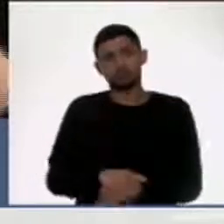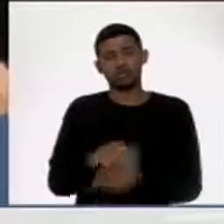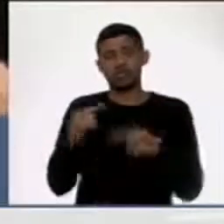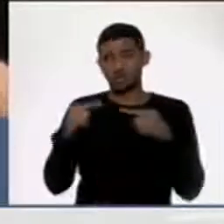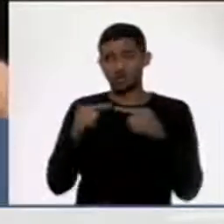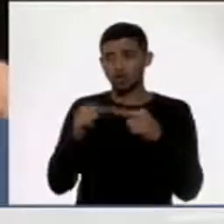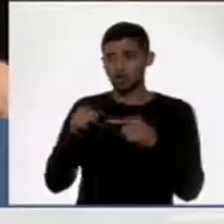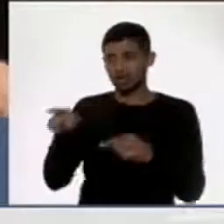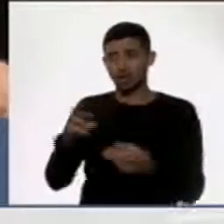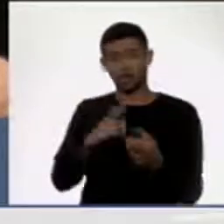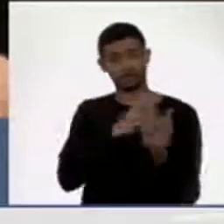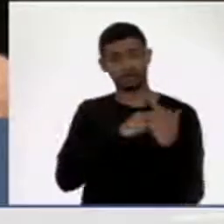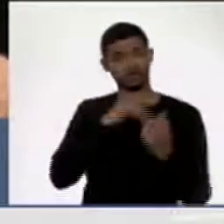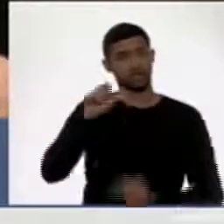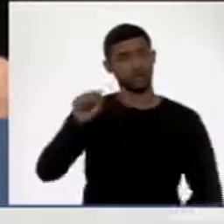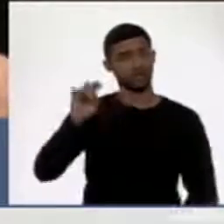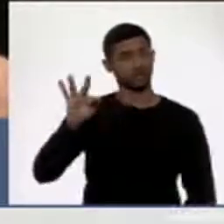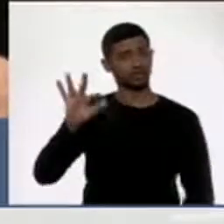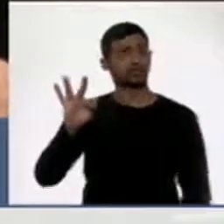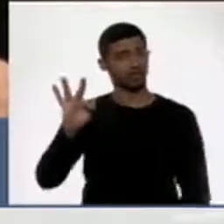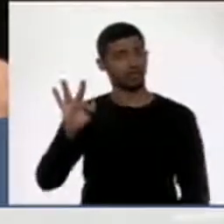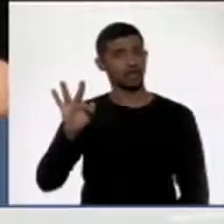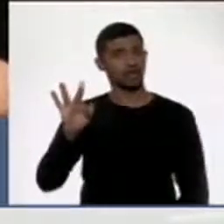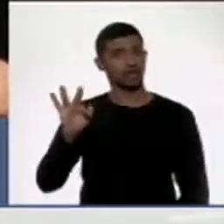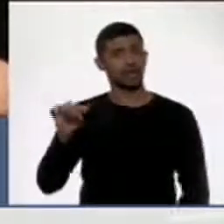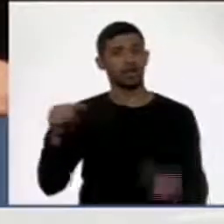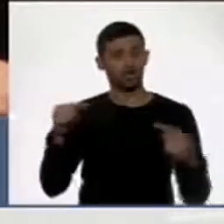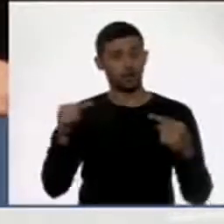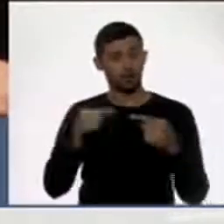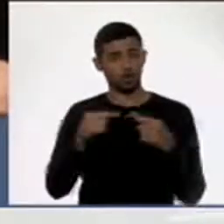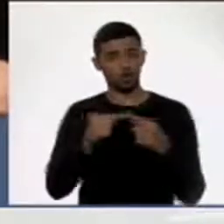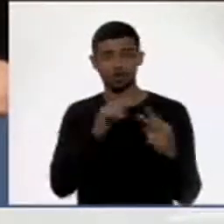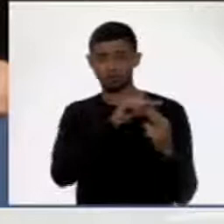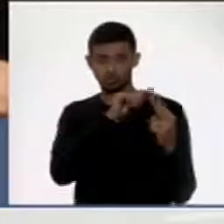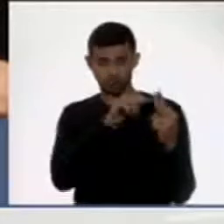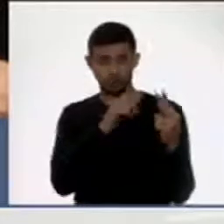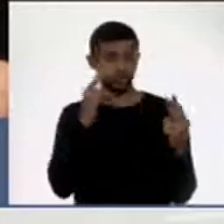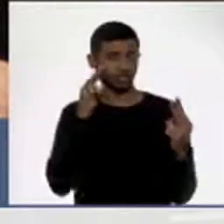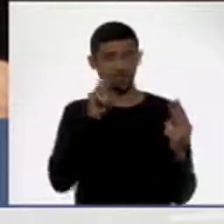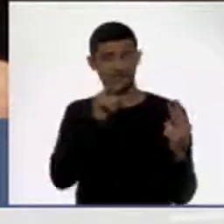Supremo Tribunal, na visão desses 2 ministros,